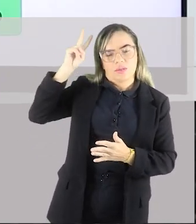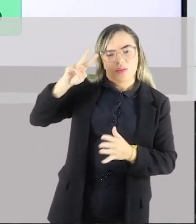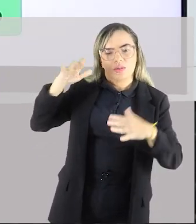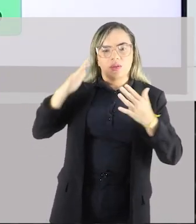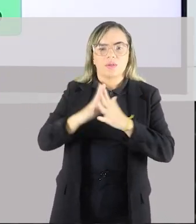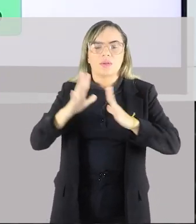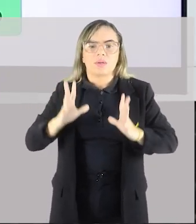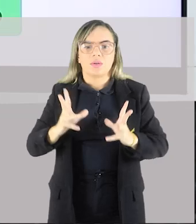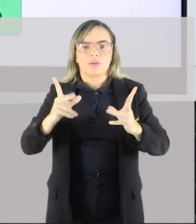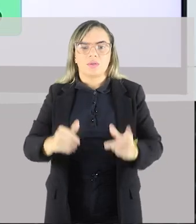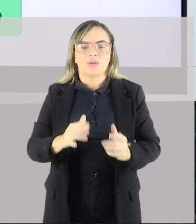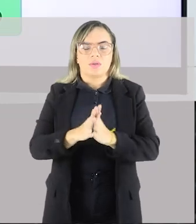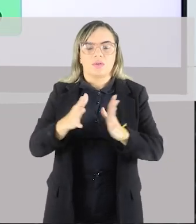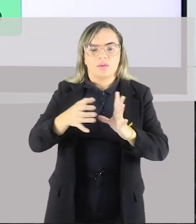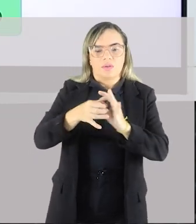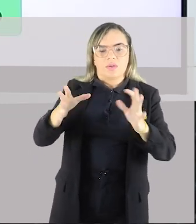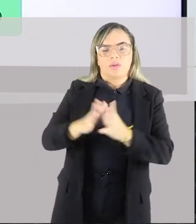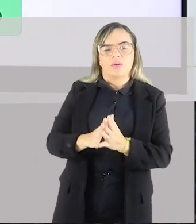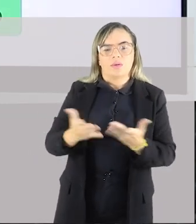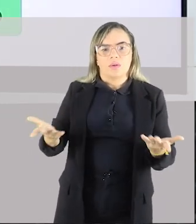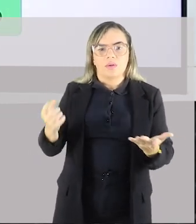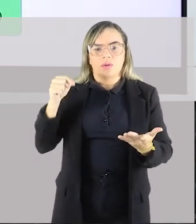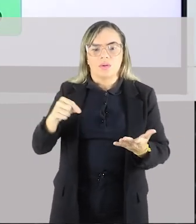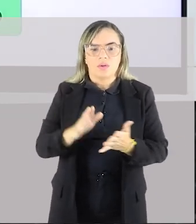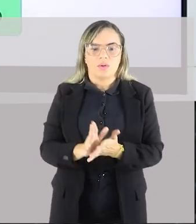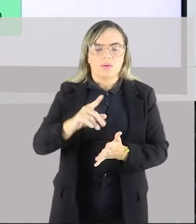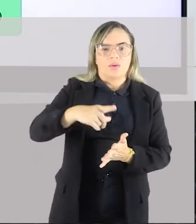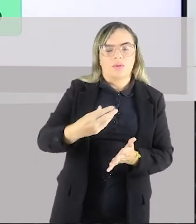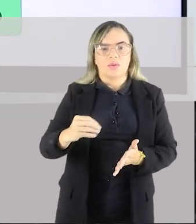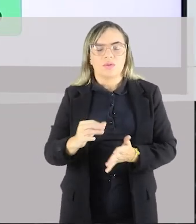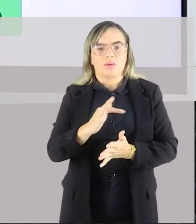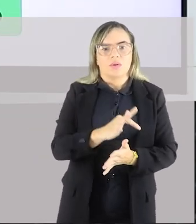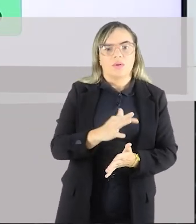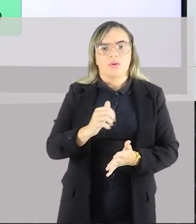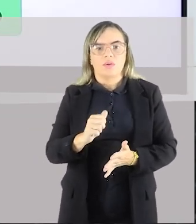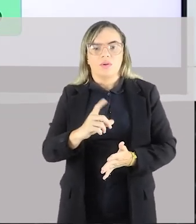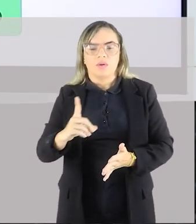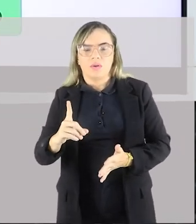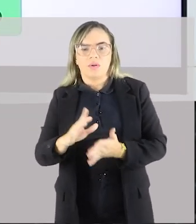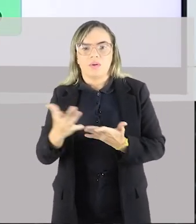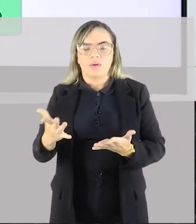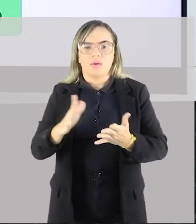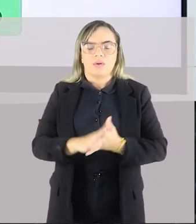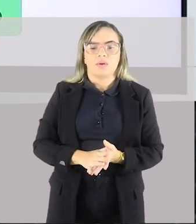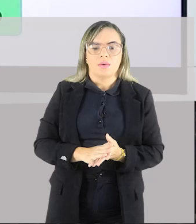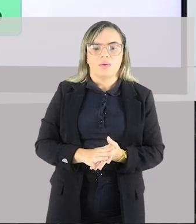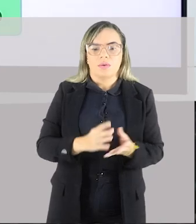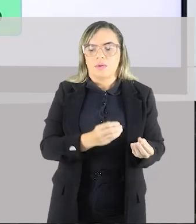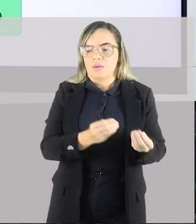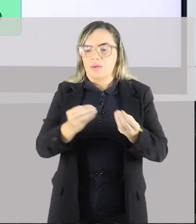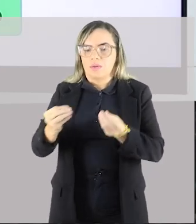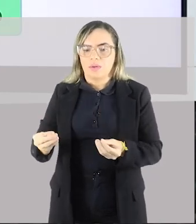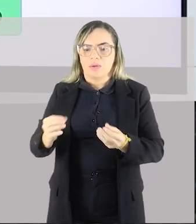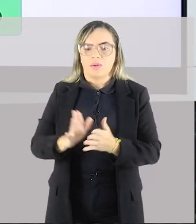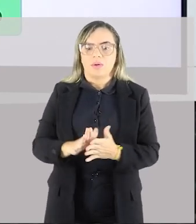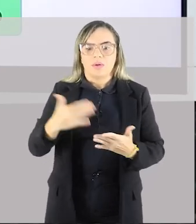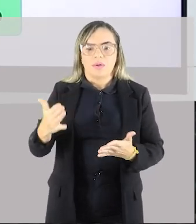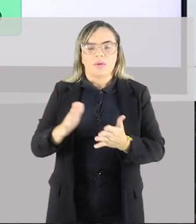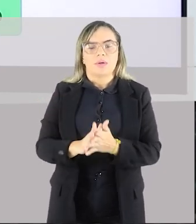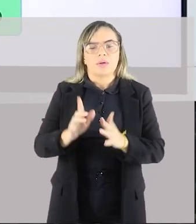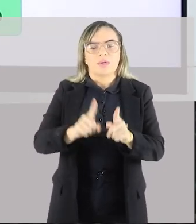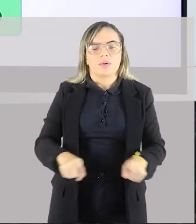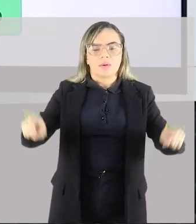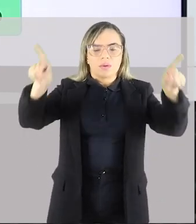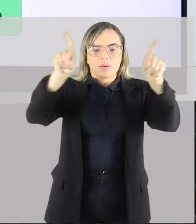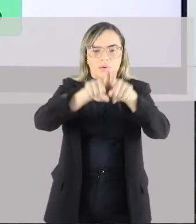vez que houver essa liberação, a gente vai ter um NAD ou um FAD para carregar, tá certo? Outra coisa